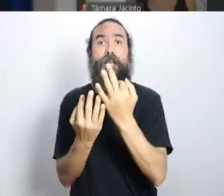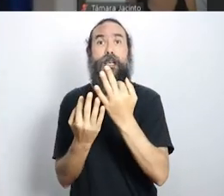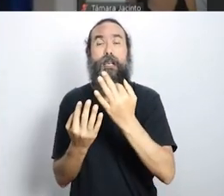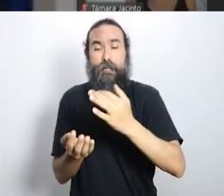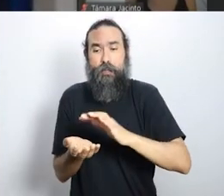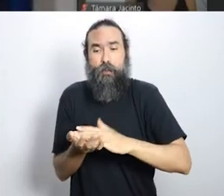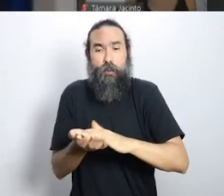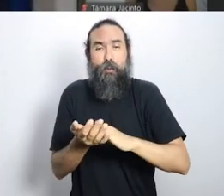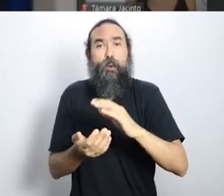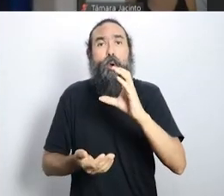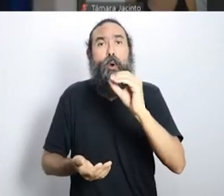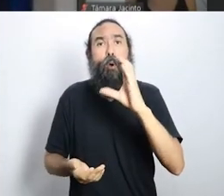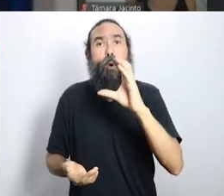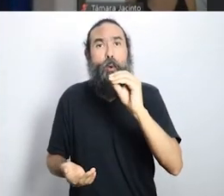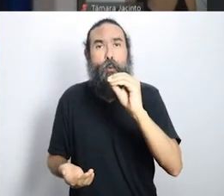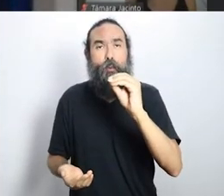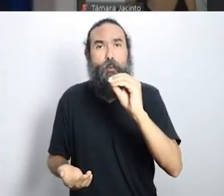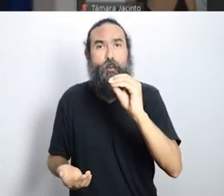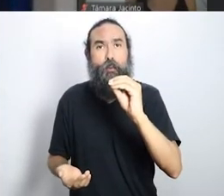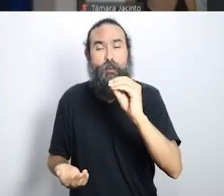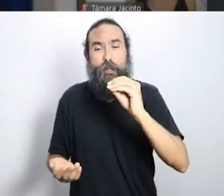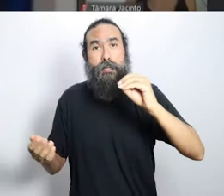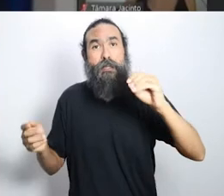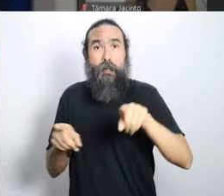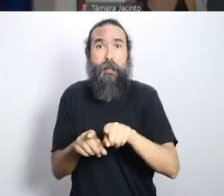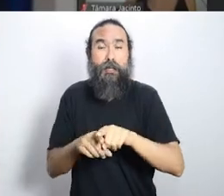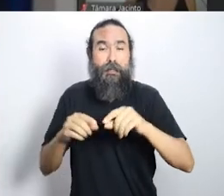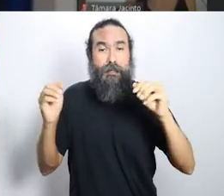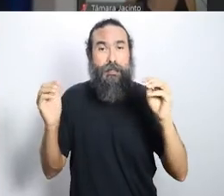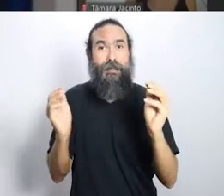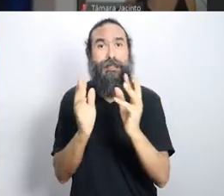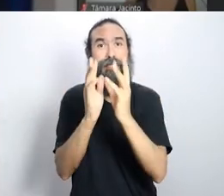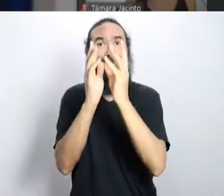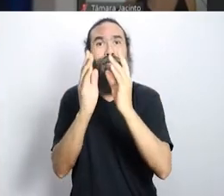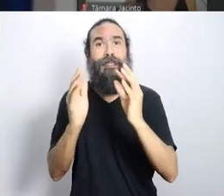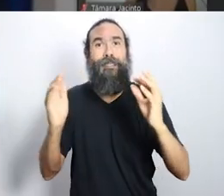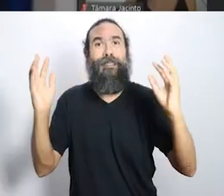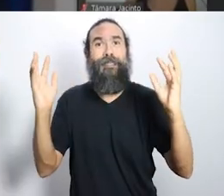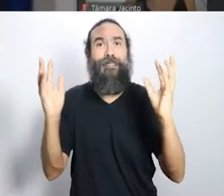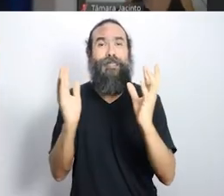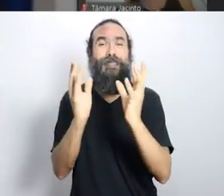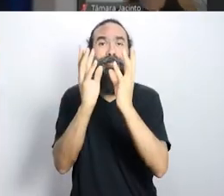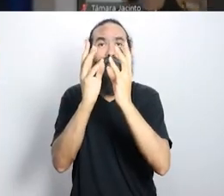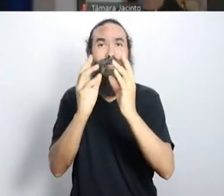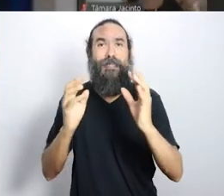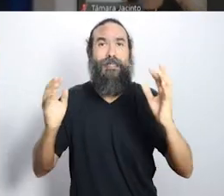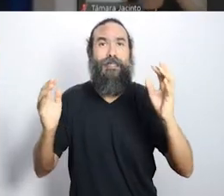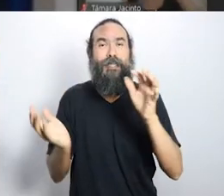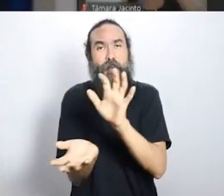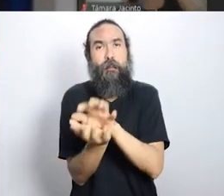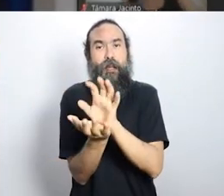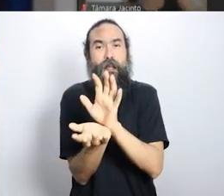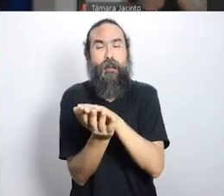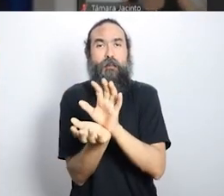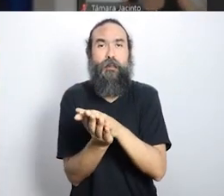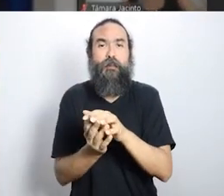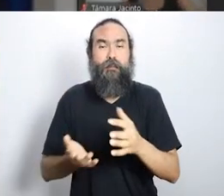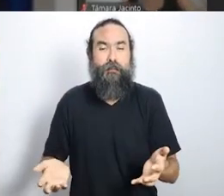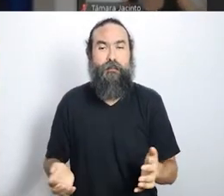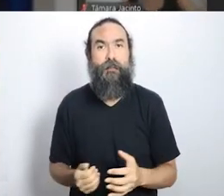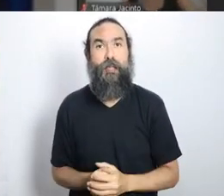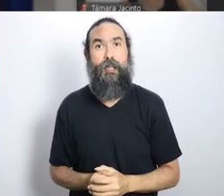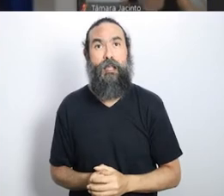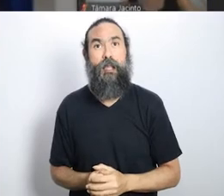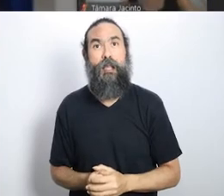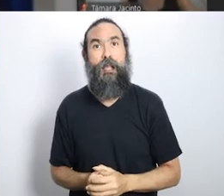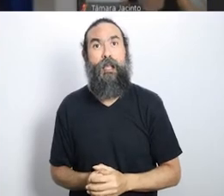né, da ciranda pernambucana. Então, dia 14 é o show do Coco Raiz de Arco Verde com o Coco do